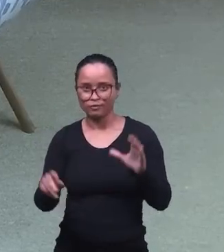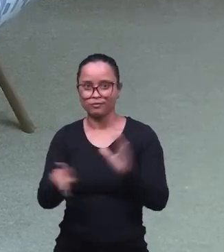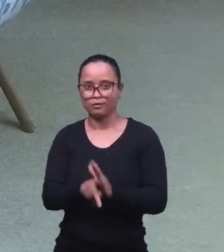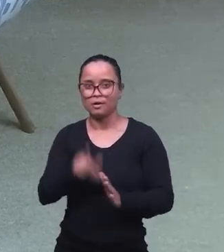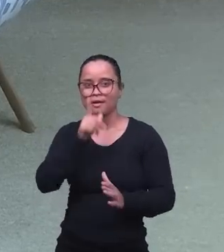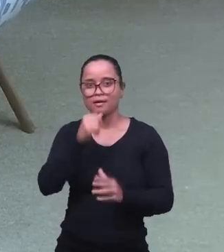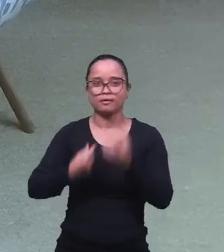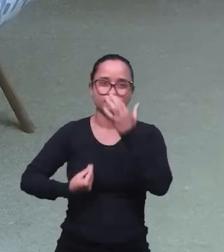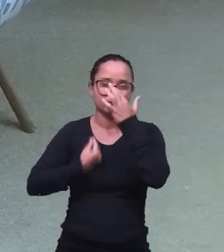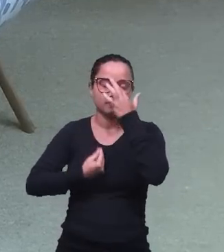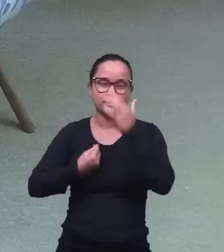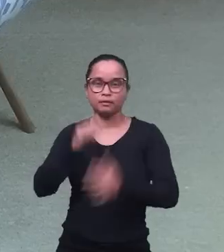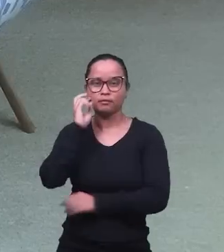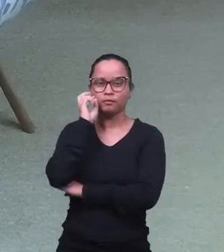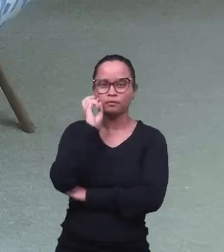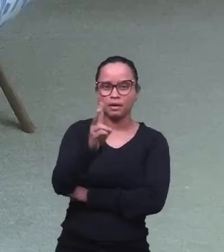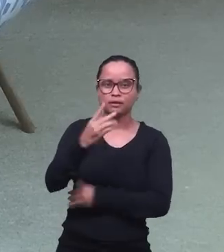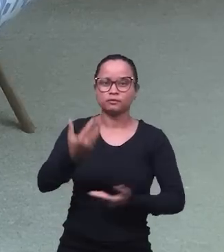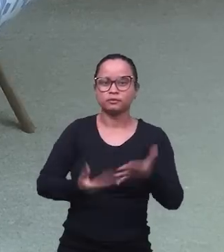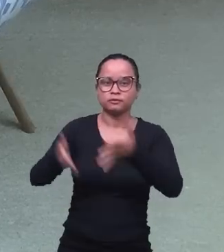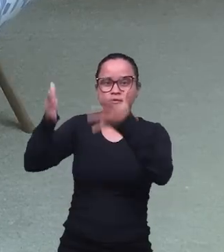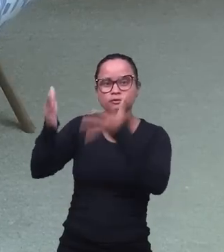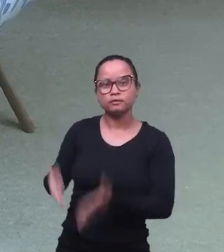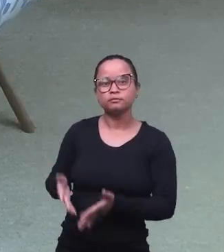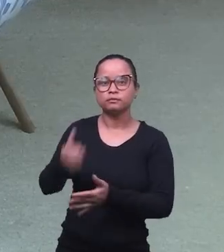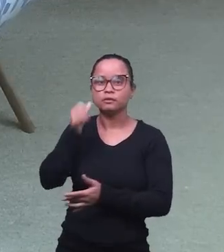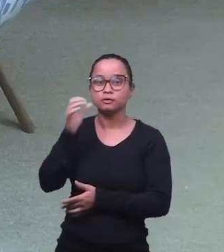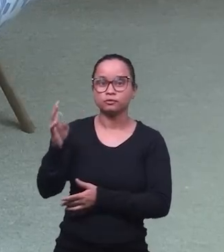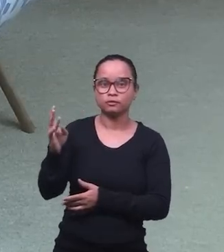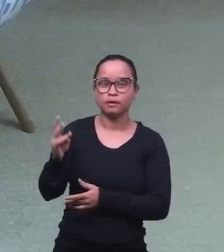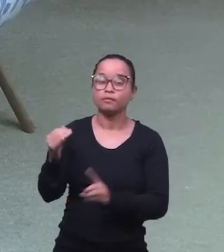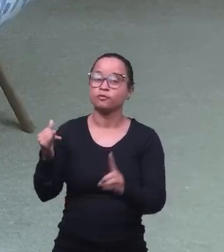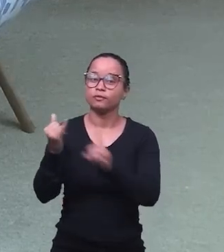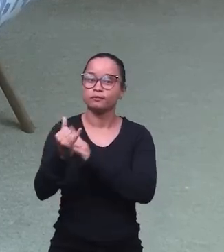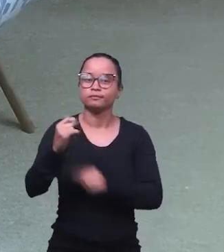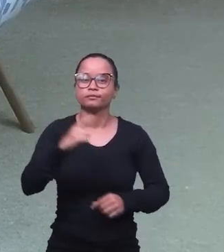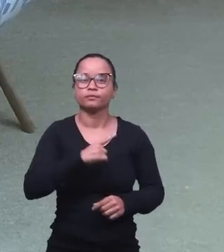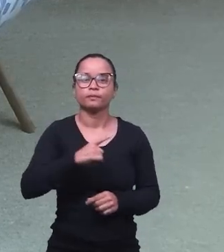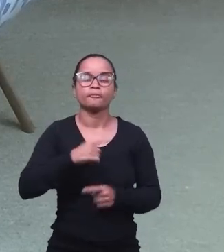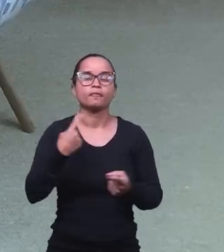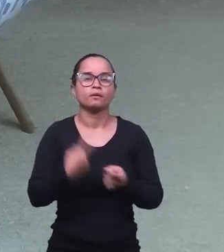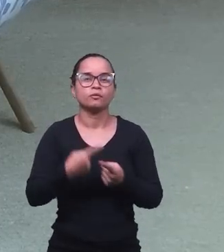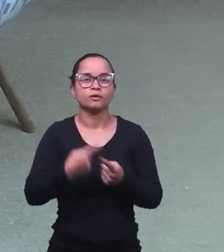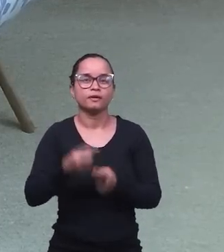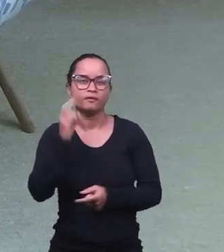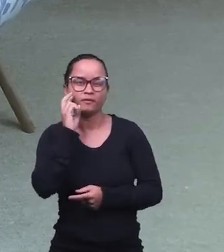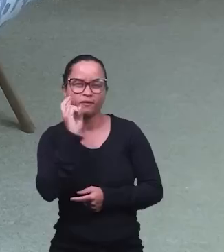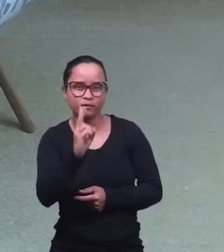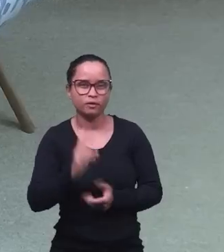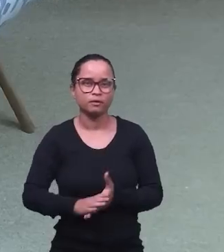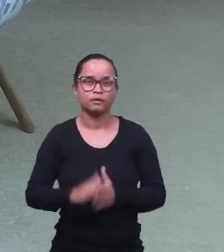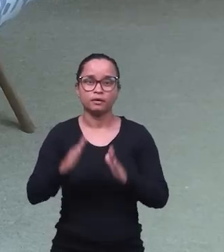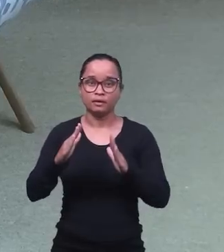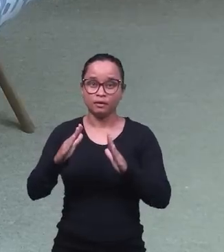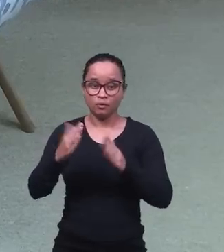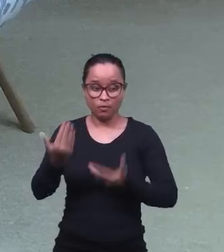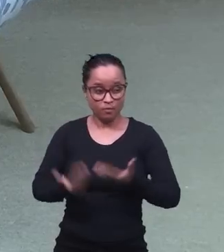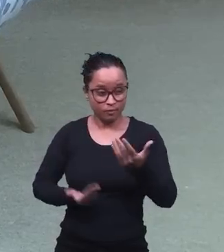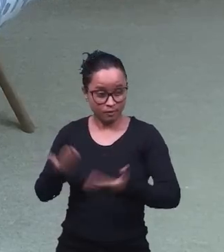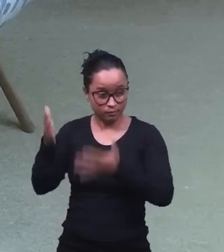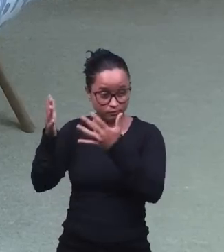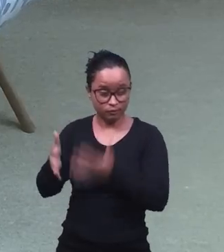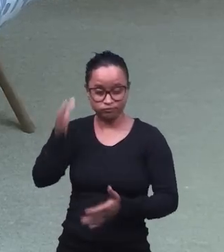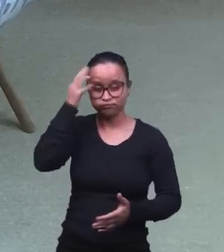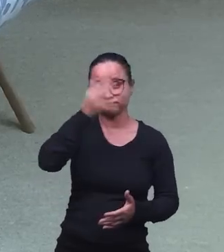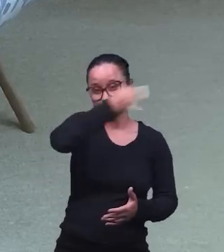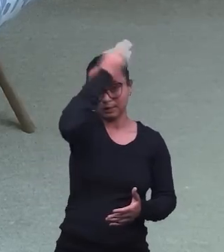do noivo para a igreja fiel, que é a noiva, isso é profético, porque ele já vê uma igreja batizada com o Espírito